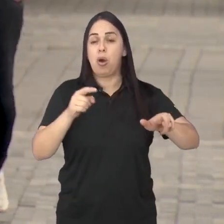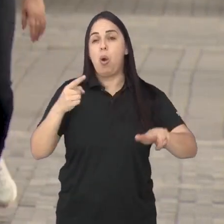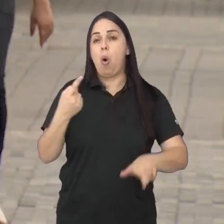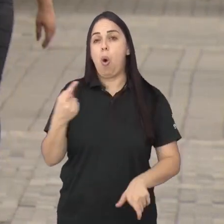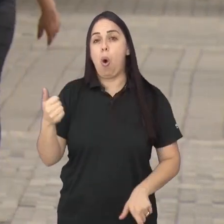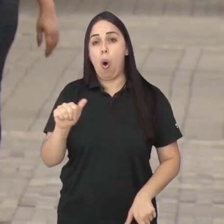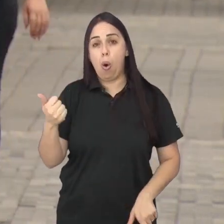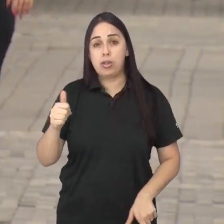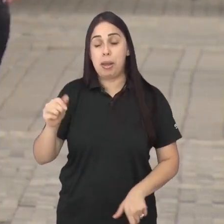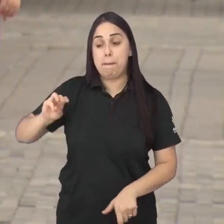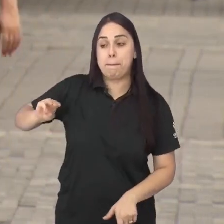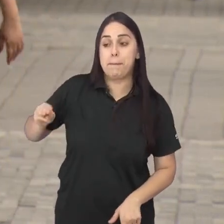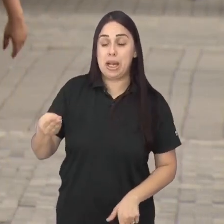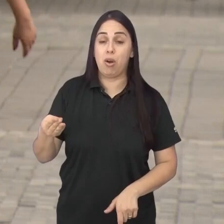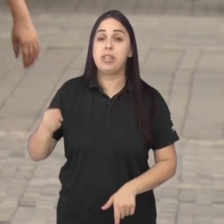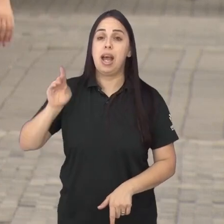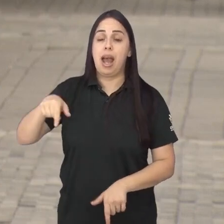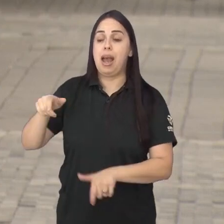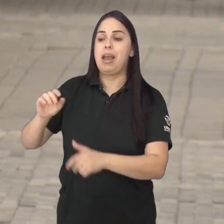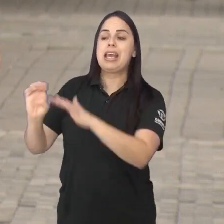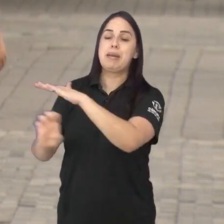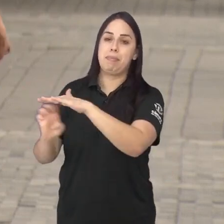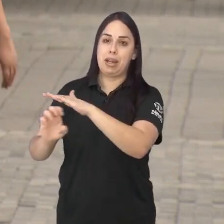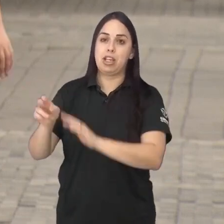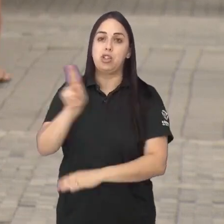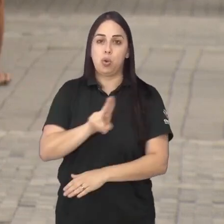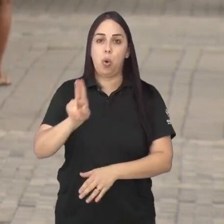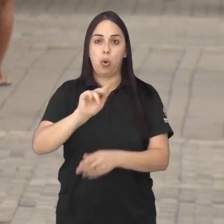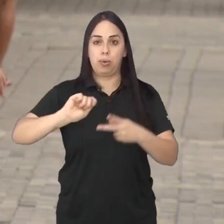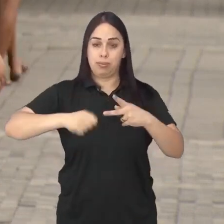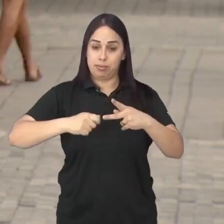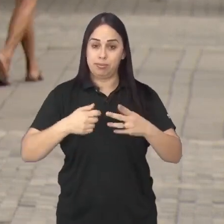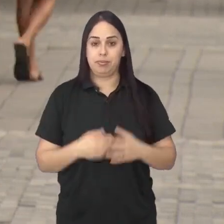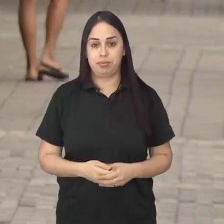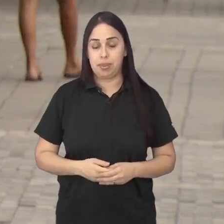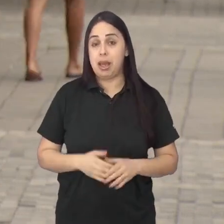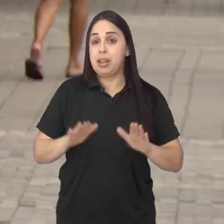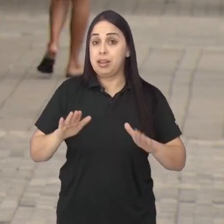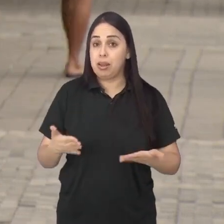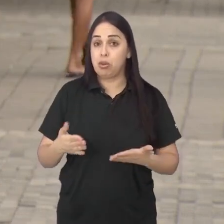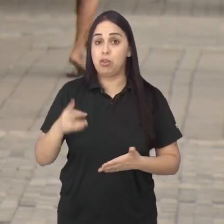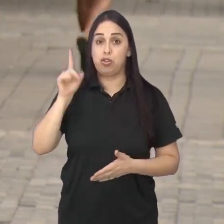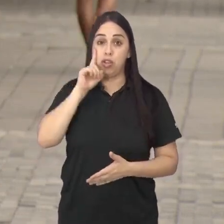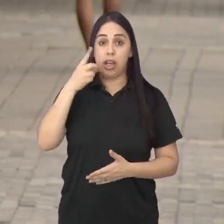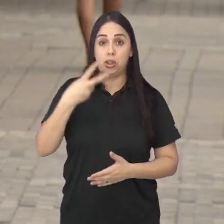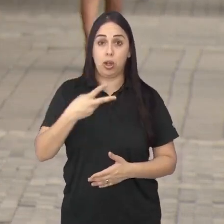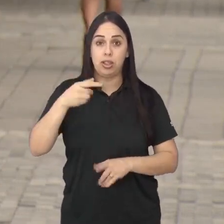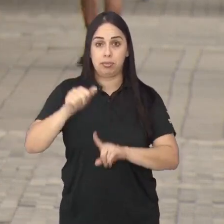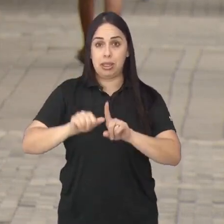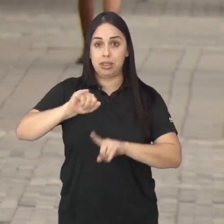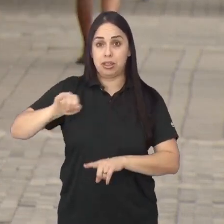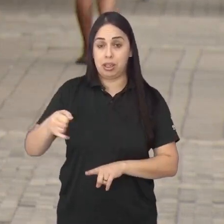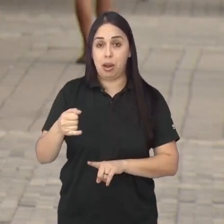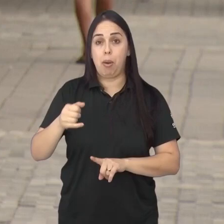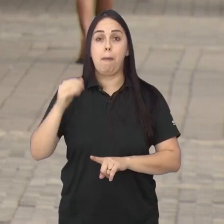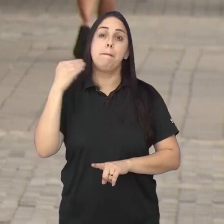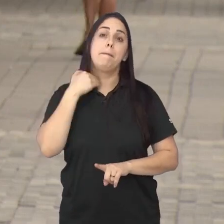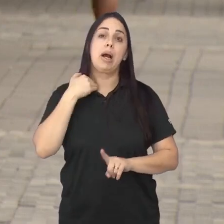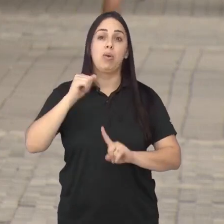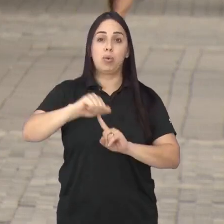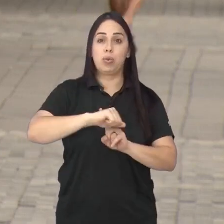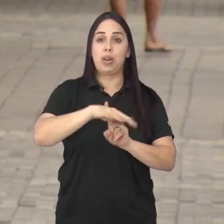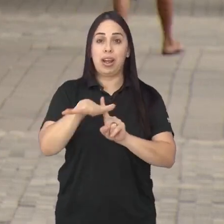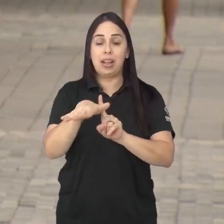11 milhões pessoas jurídicas. E para facilitar este método de pagamento, desde o dia 2 de janeiro, o próprio